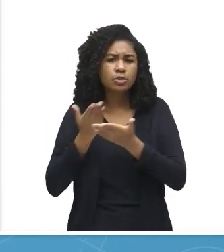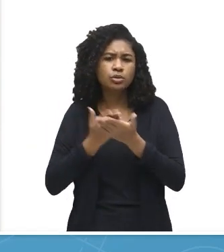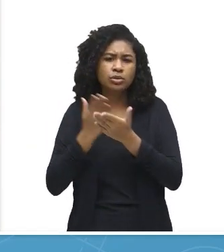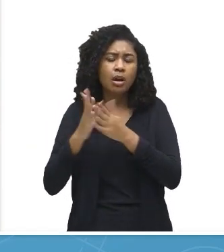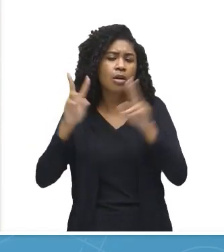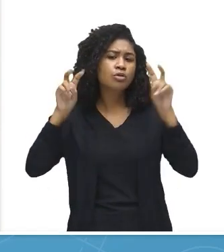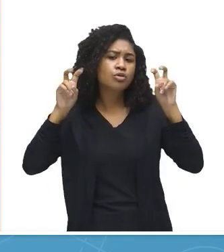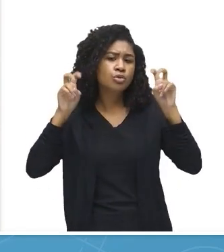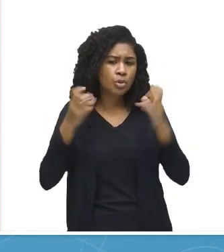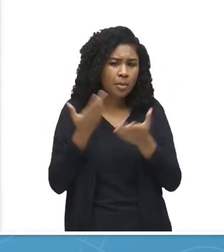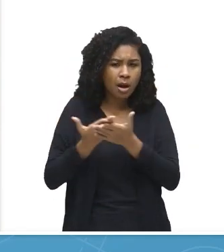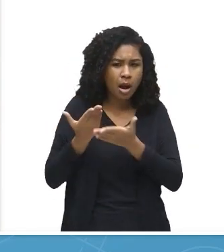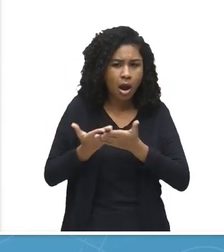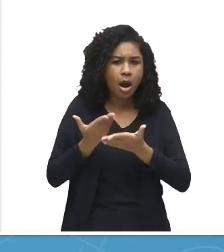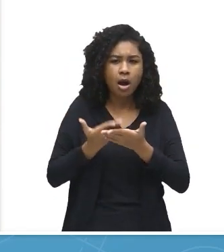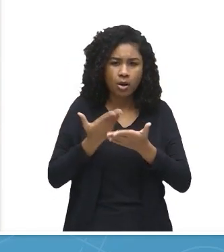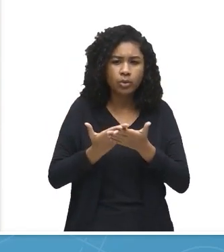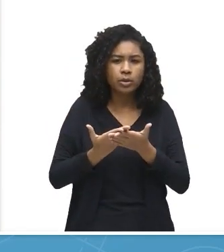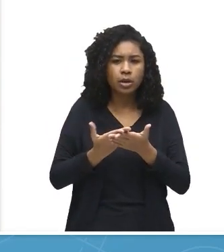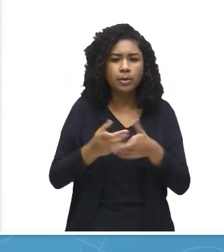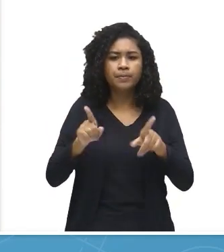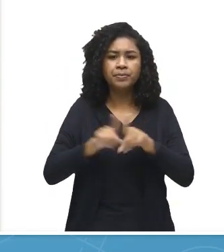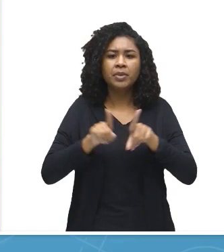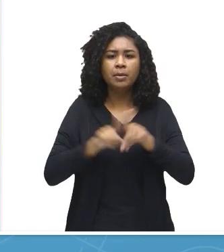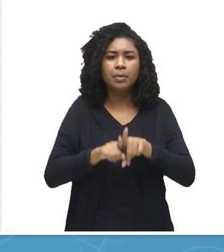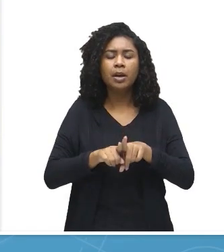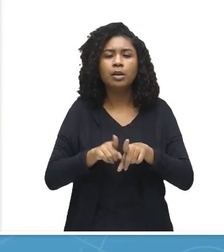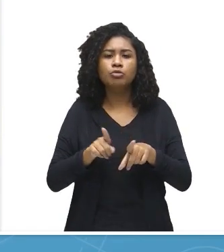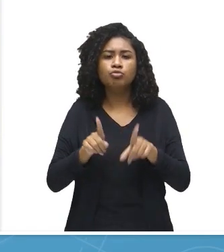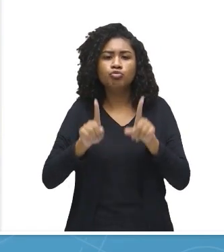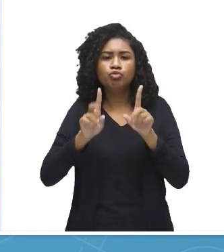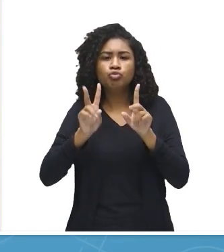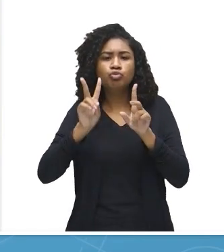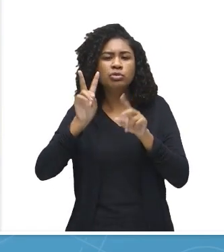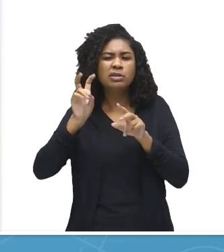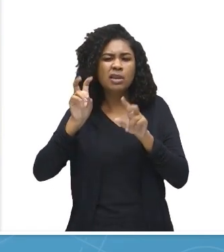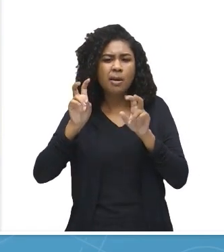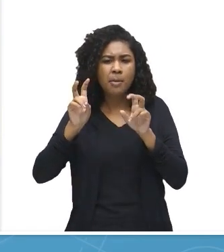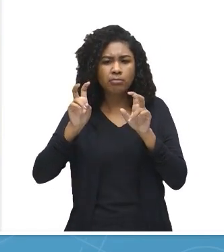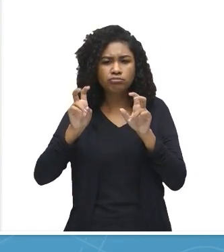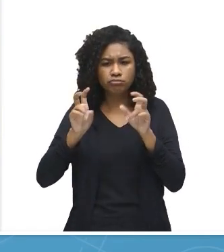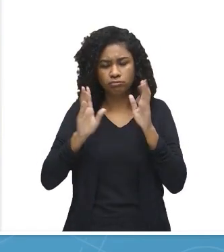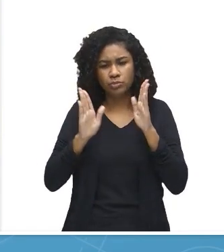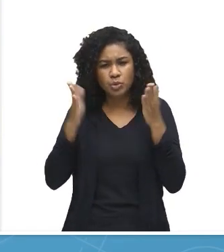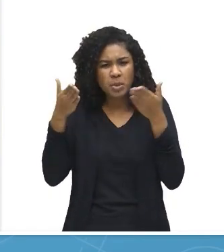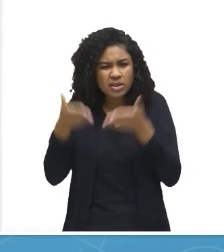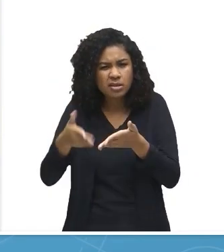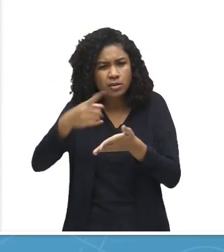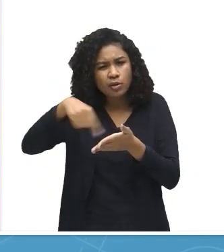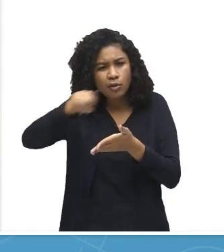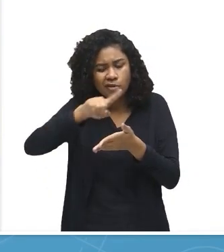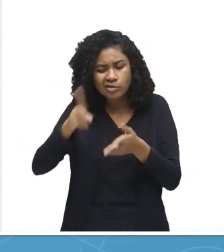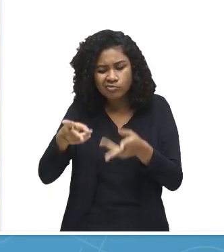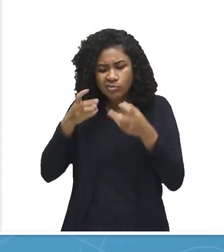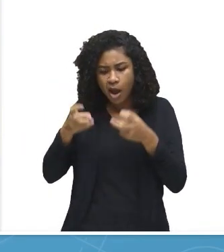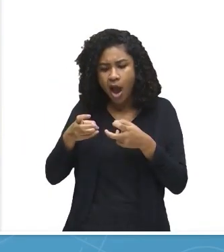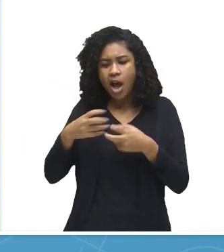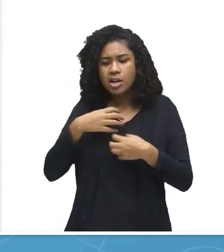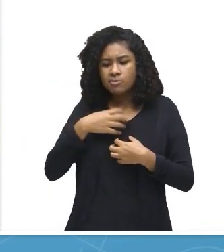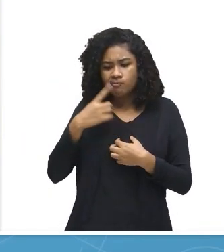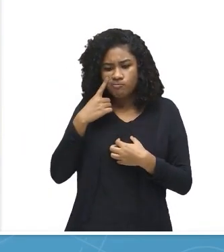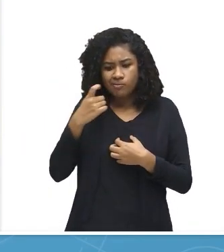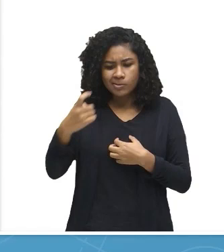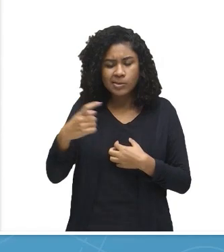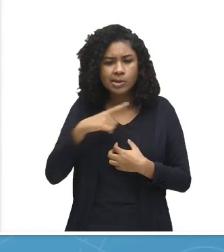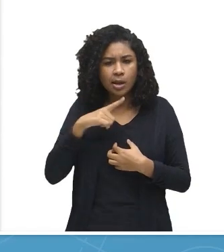gente coloca aqui na aula, né? Algum conteúdo que você achou mais interessante. Até falei ontem, ó, vamos pesquisar sobre os gêneros do samba.